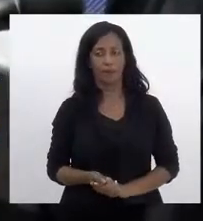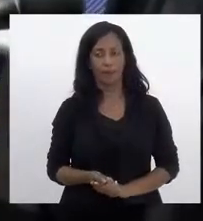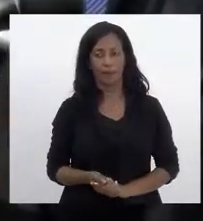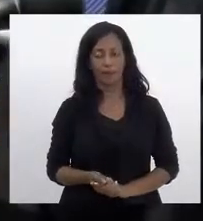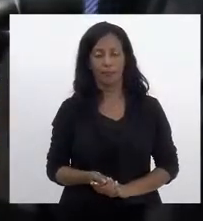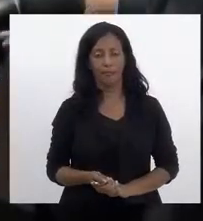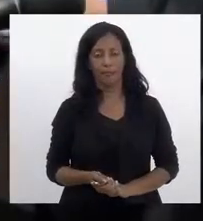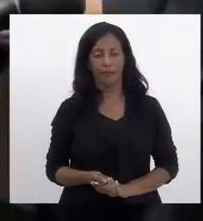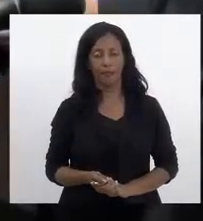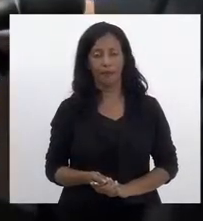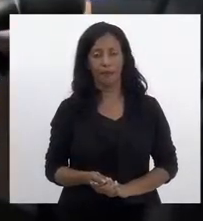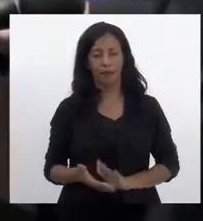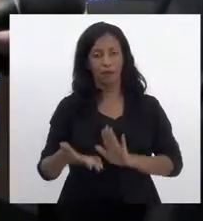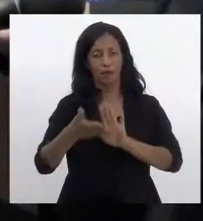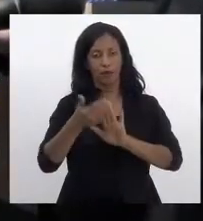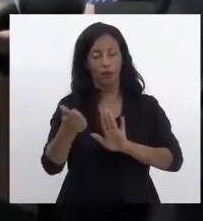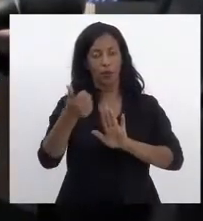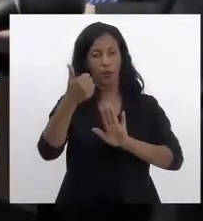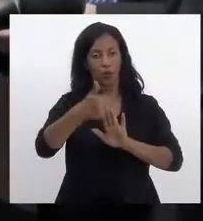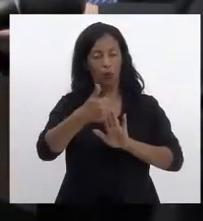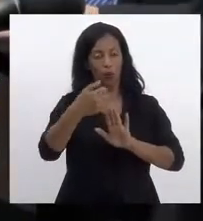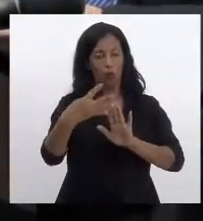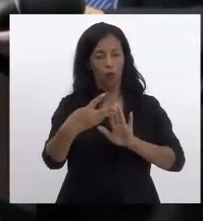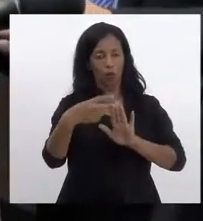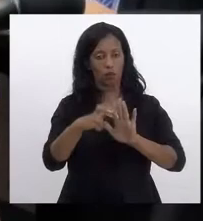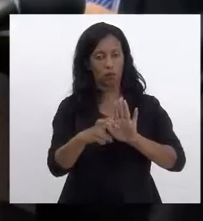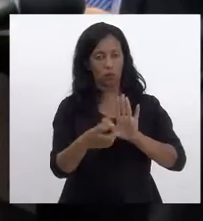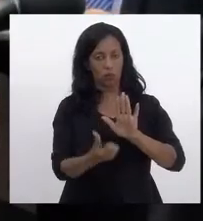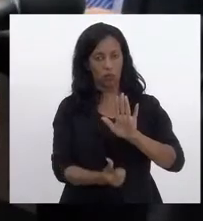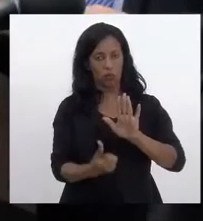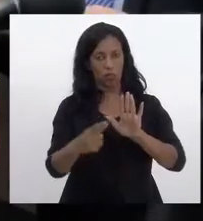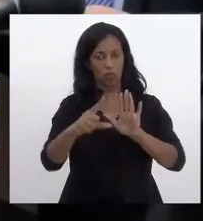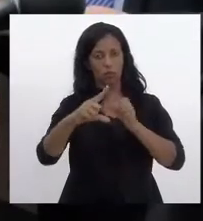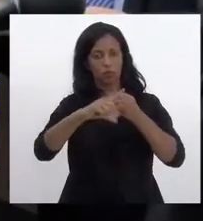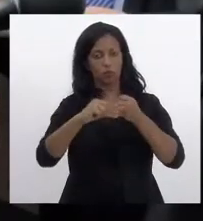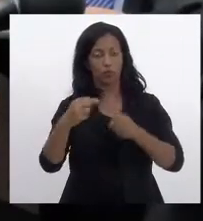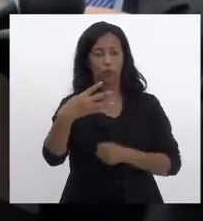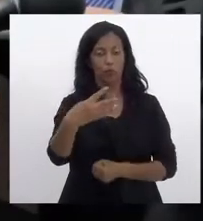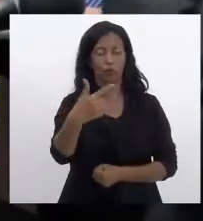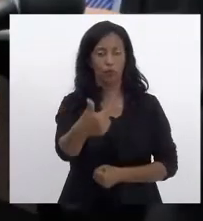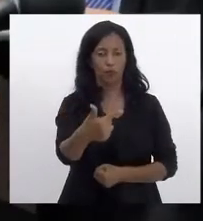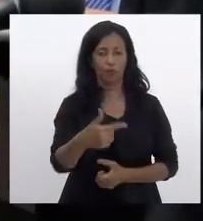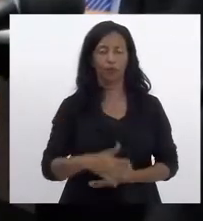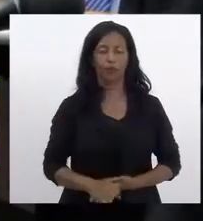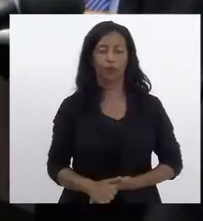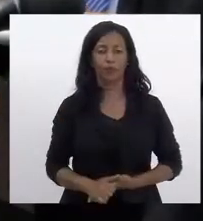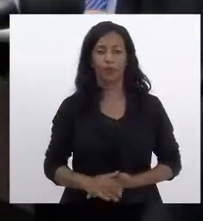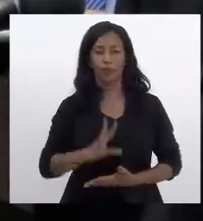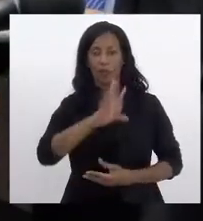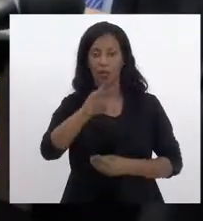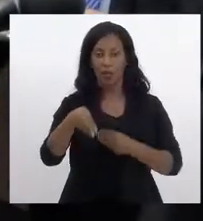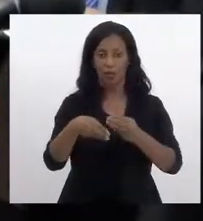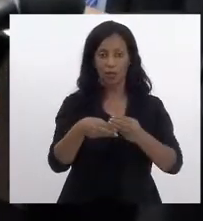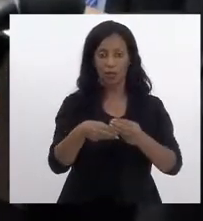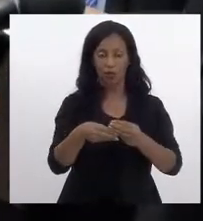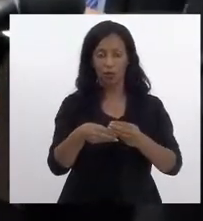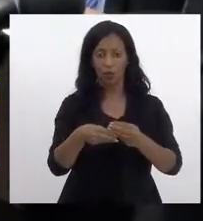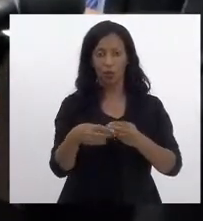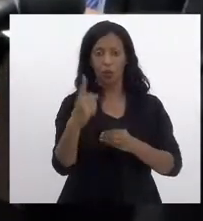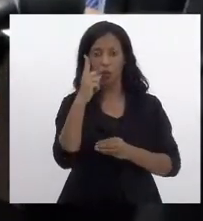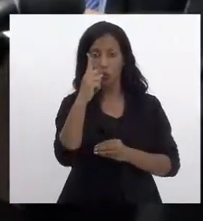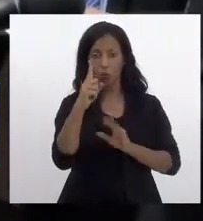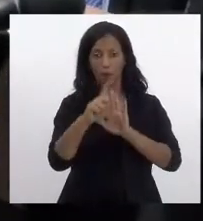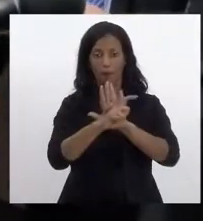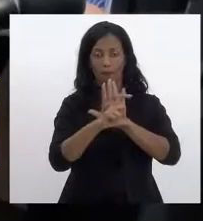Suprimem-se os parágrafos 1º, 4º, 5º e 6º do artigo 42 e adite-se um parágrafo